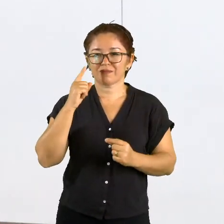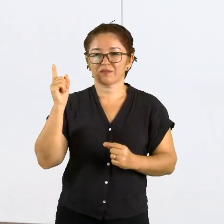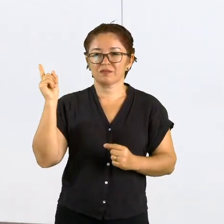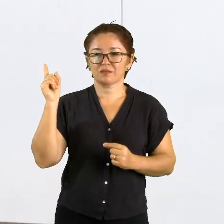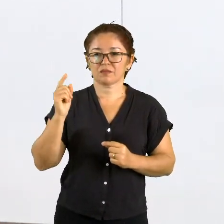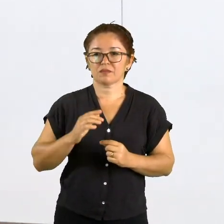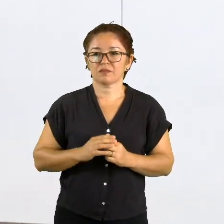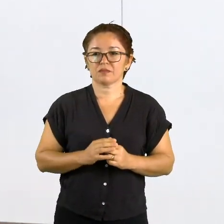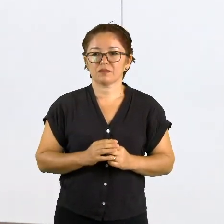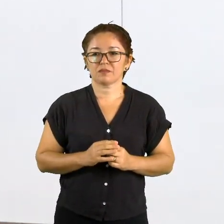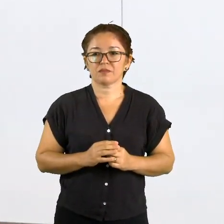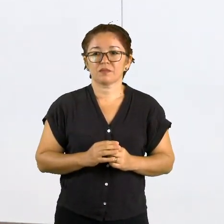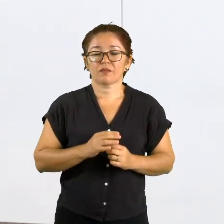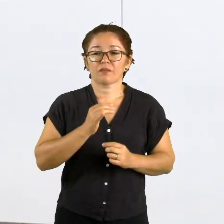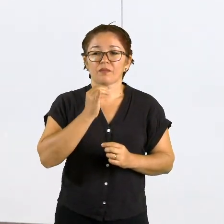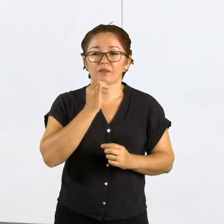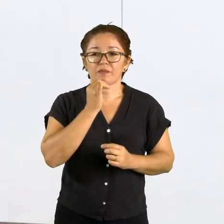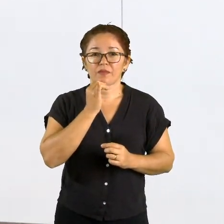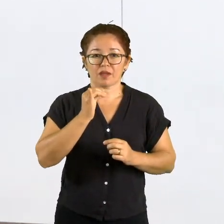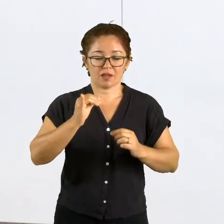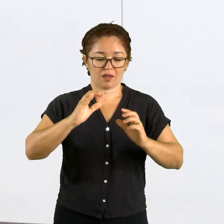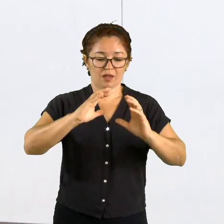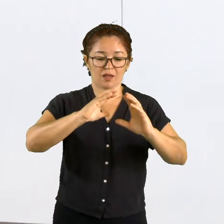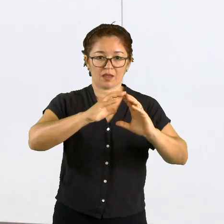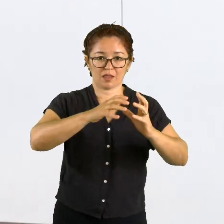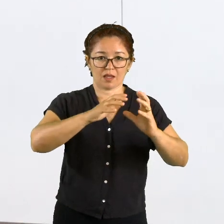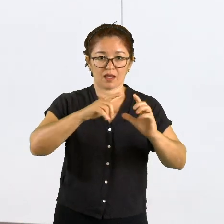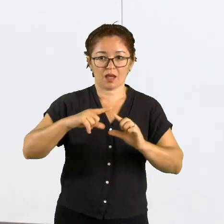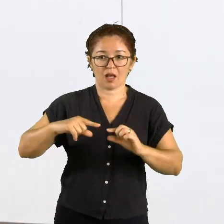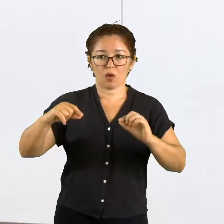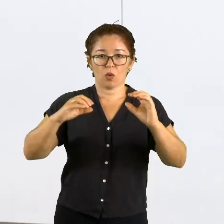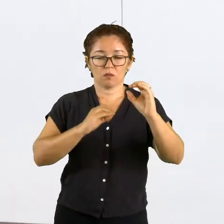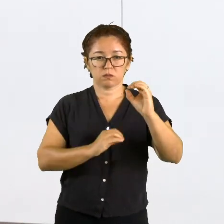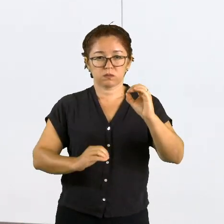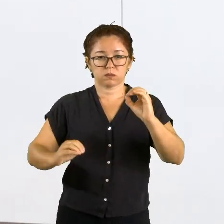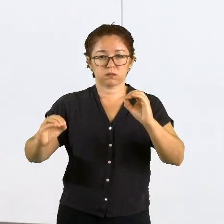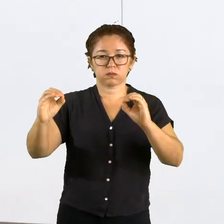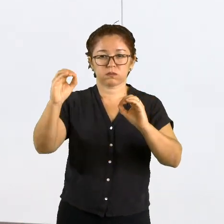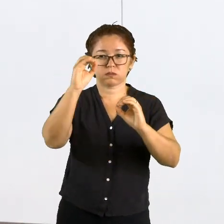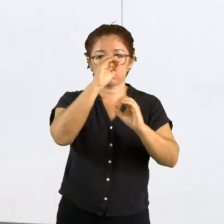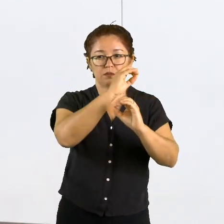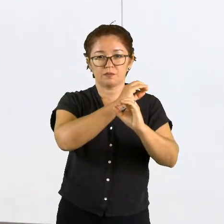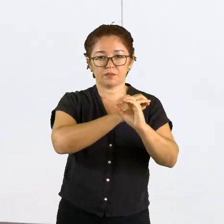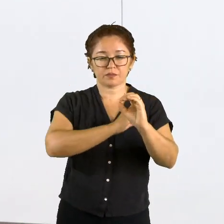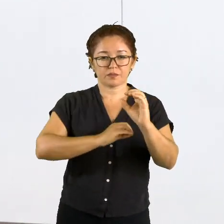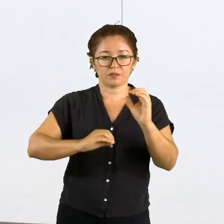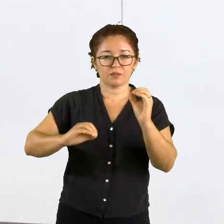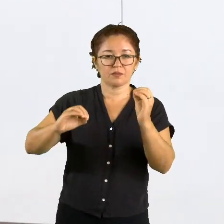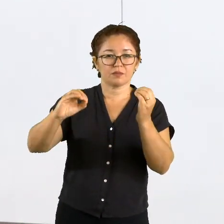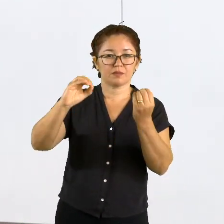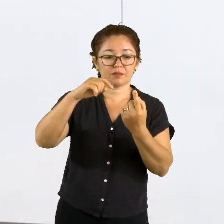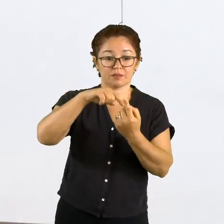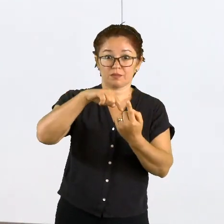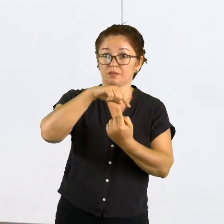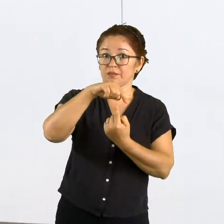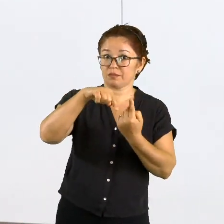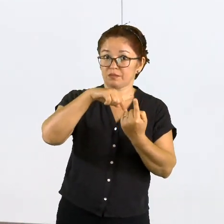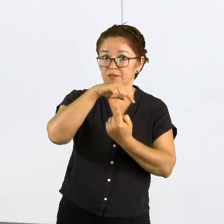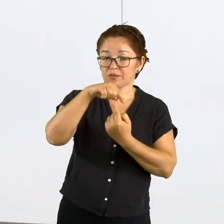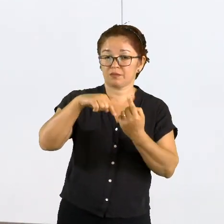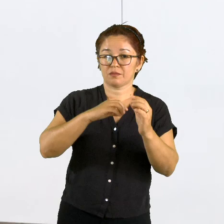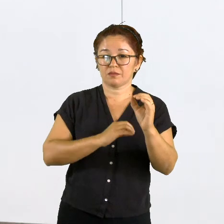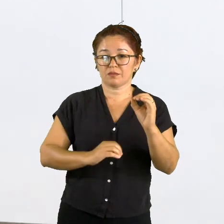Lua começou a fazer seu movimento em torno da Terra, a Terra se desloca, a Lua termina a sua rotação,